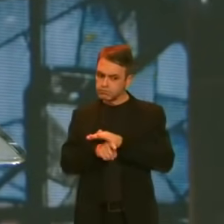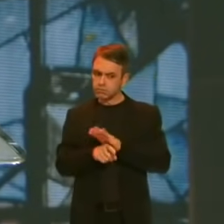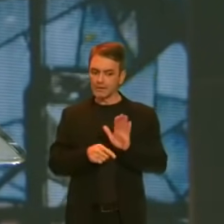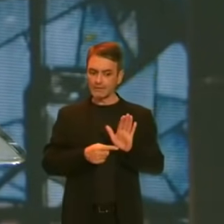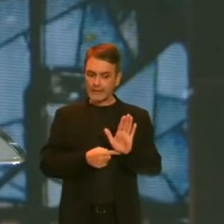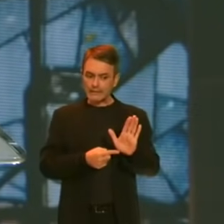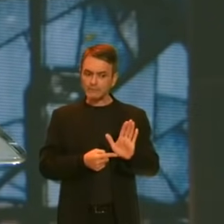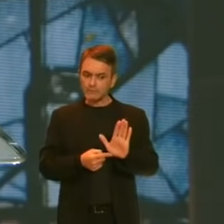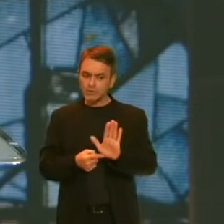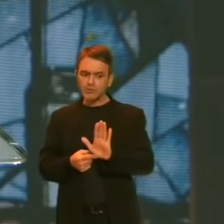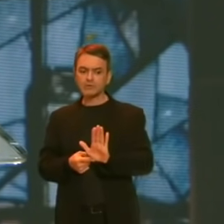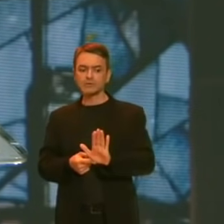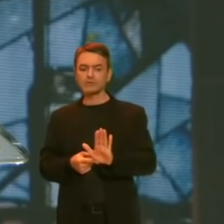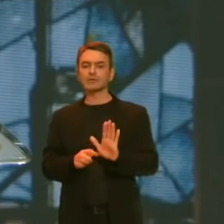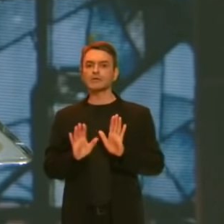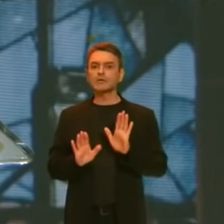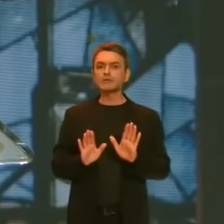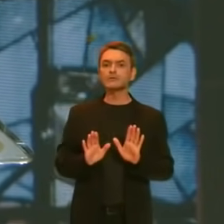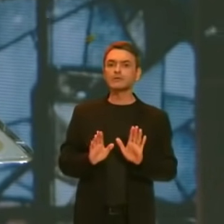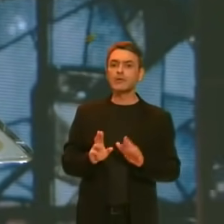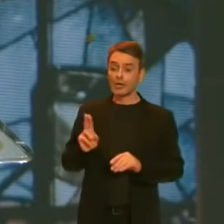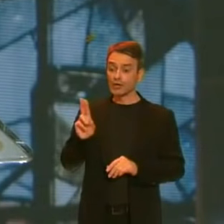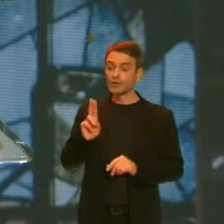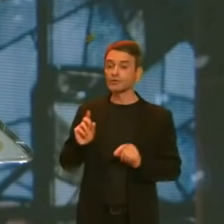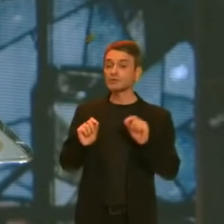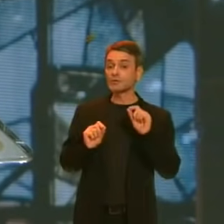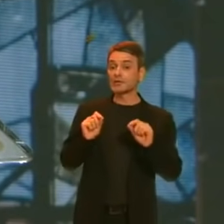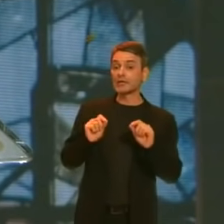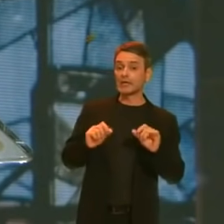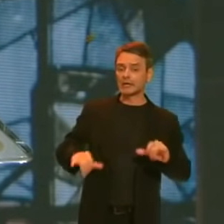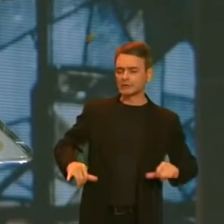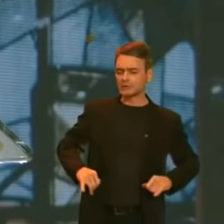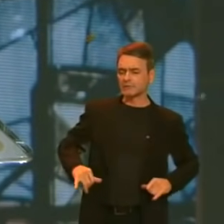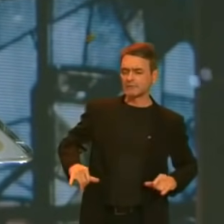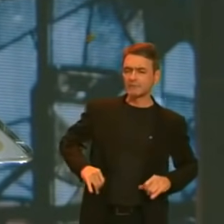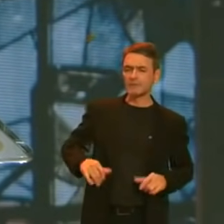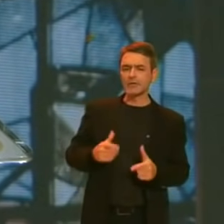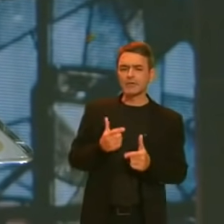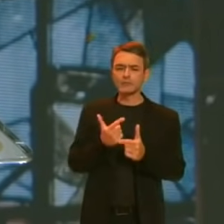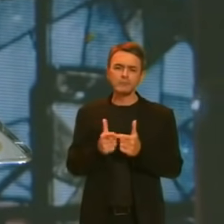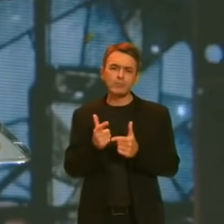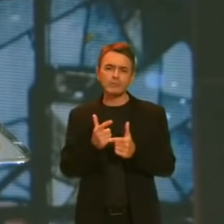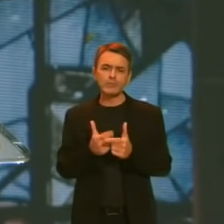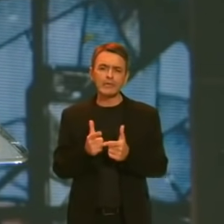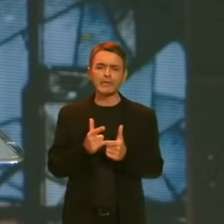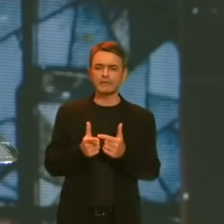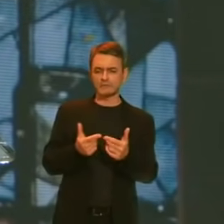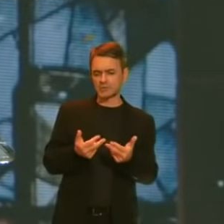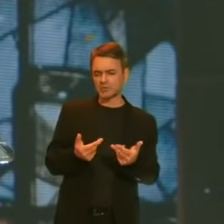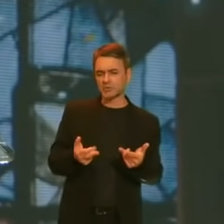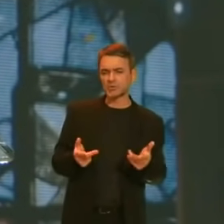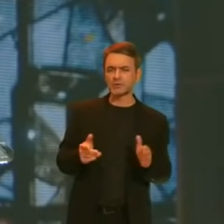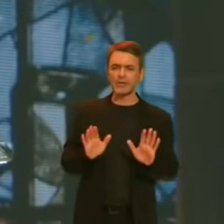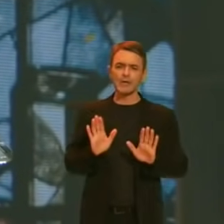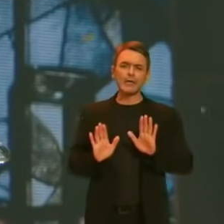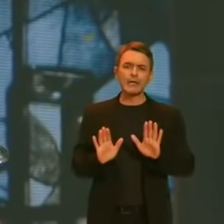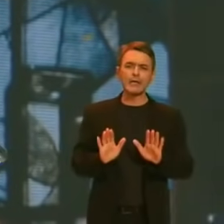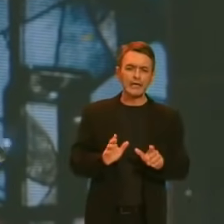intensificando, e usa o sofrimento, e usa os problemas que vêm, para que as pessoas possam